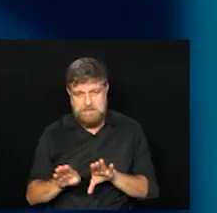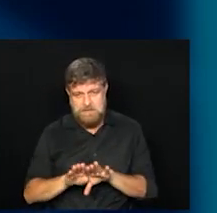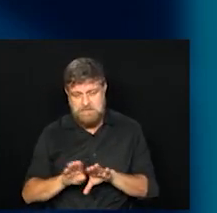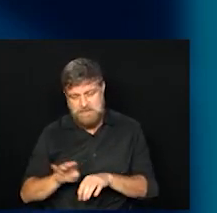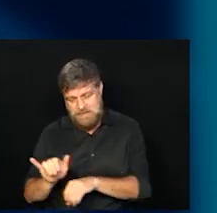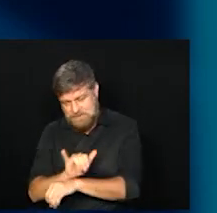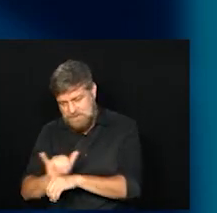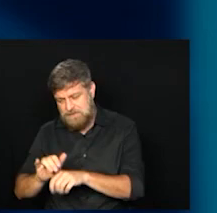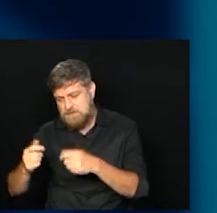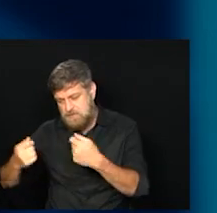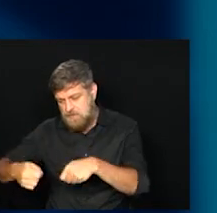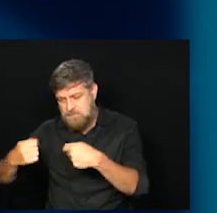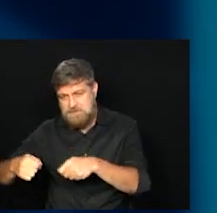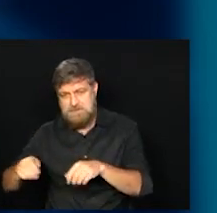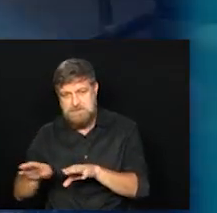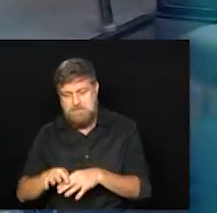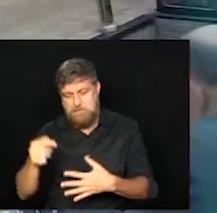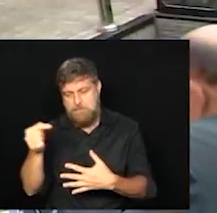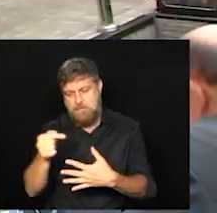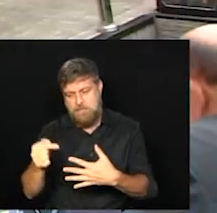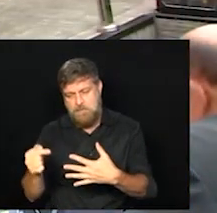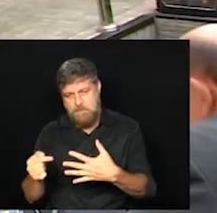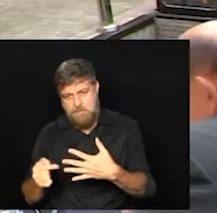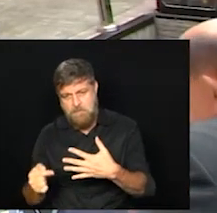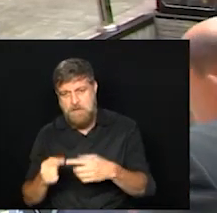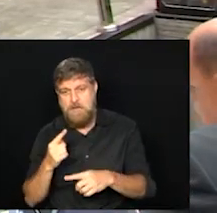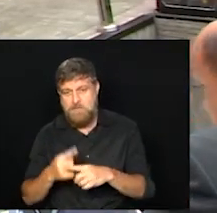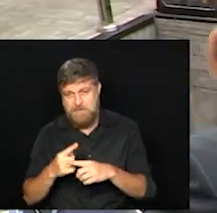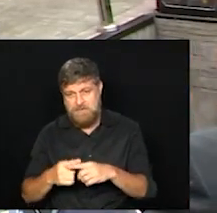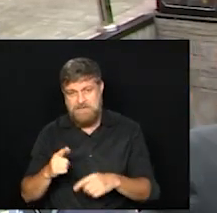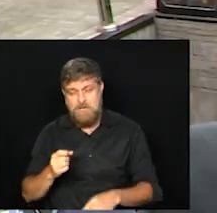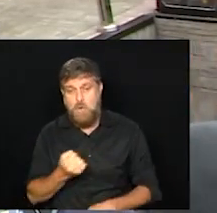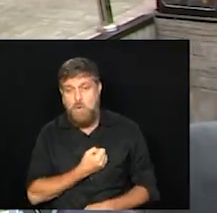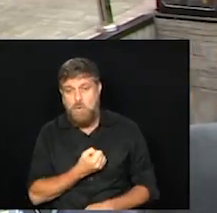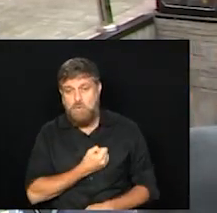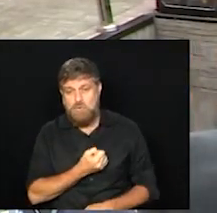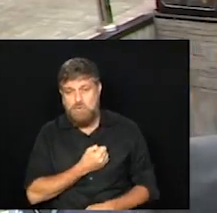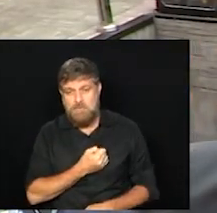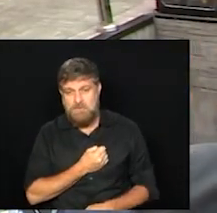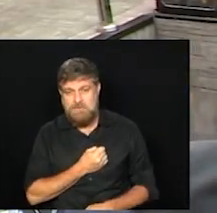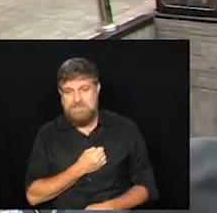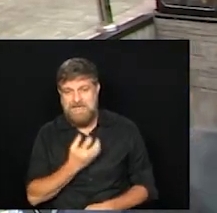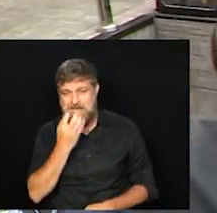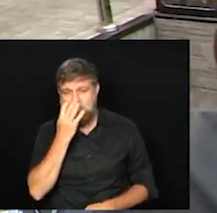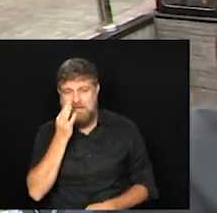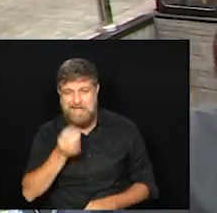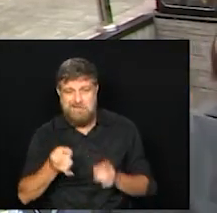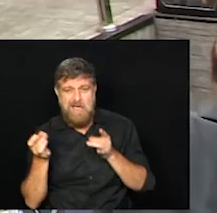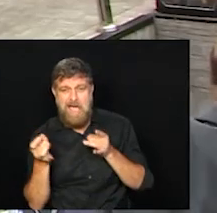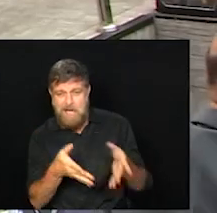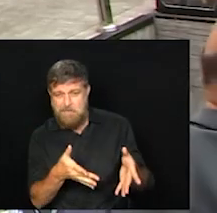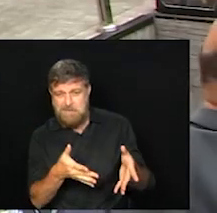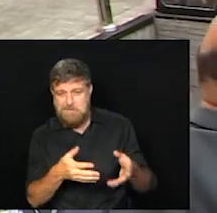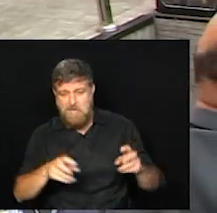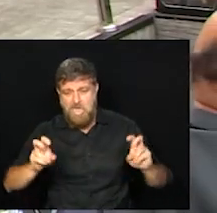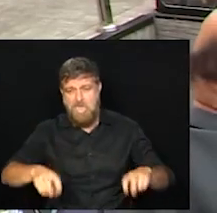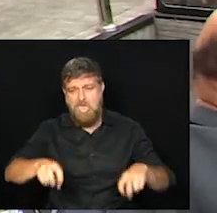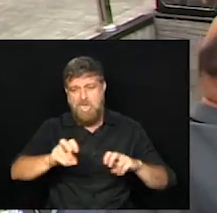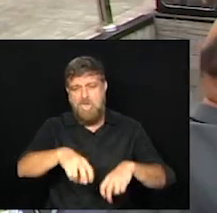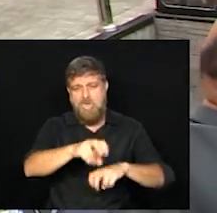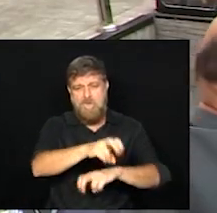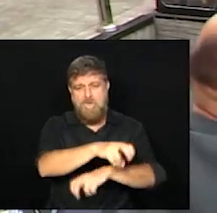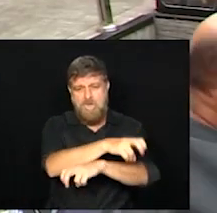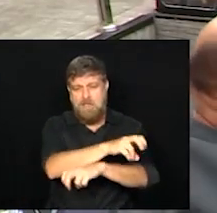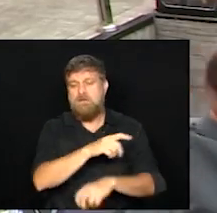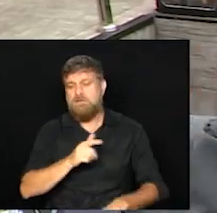é necessária, entre outros motivos, devido ao crescente número de abandono de animais. O que aconteceu? Existe